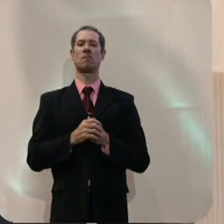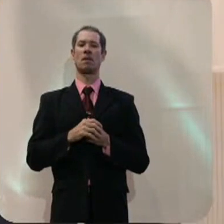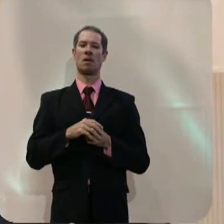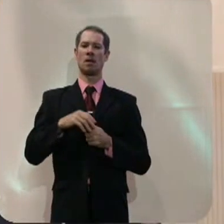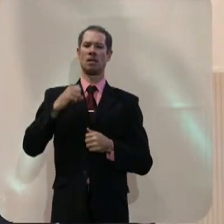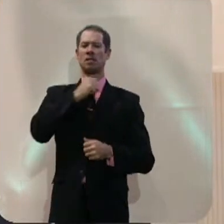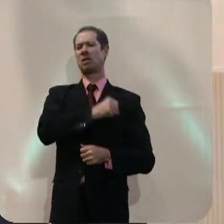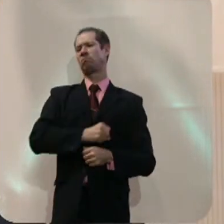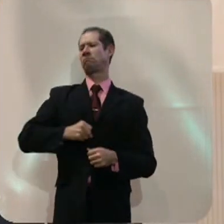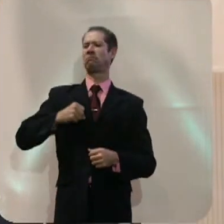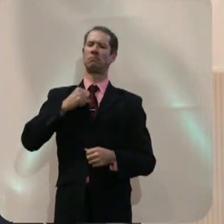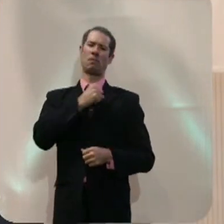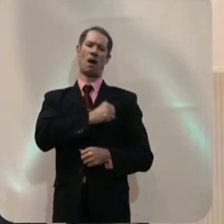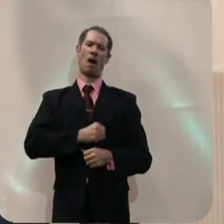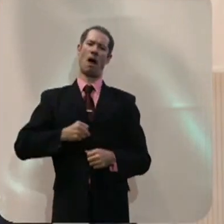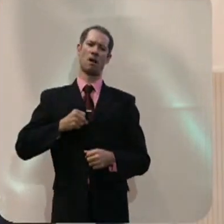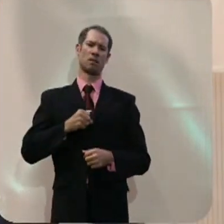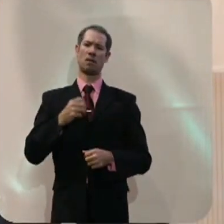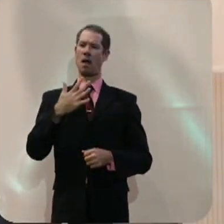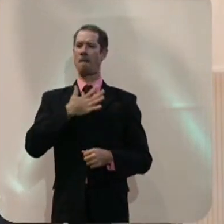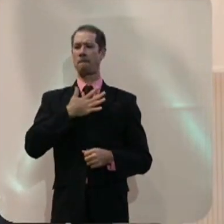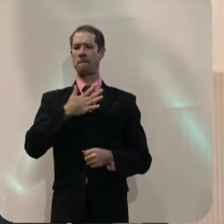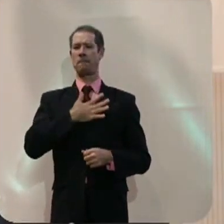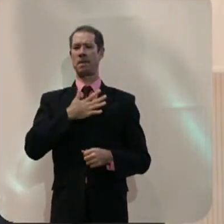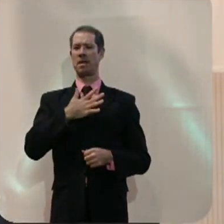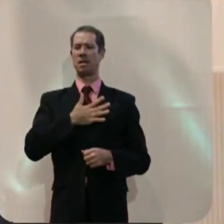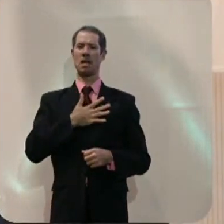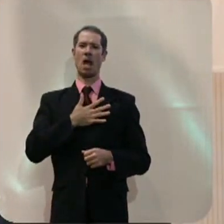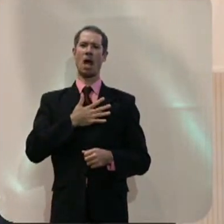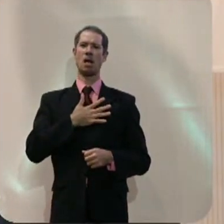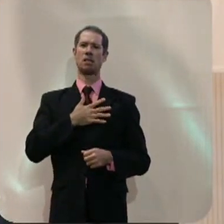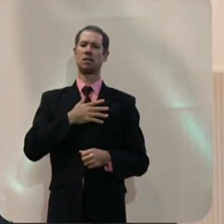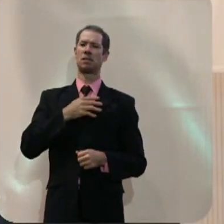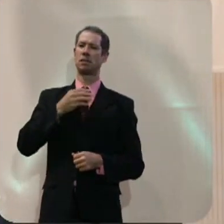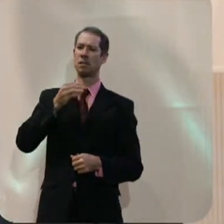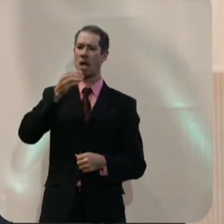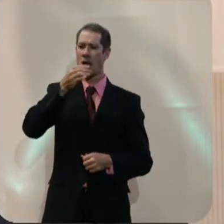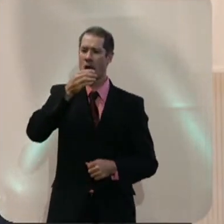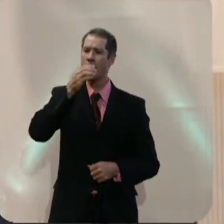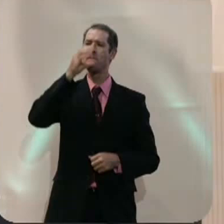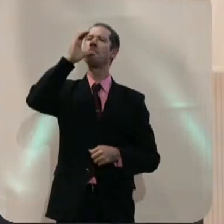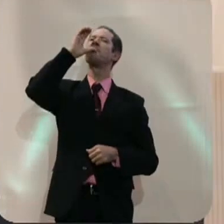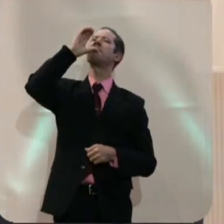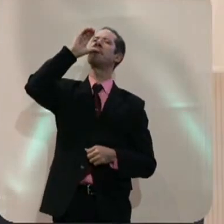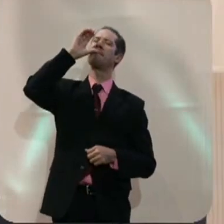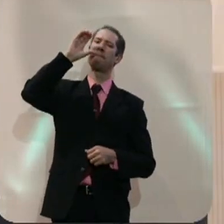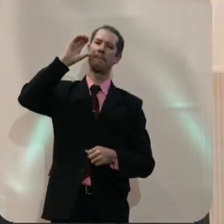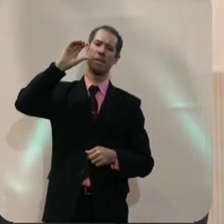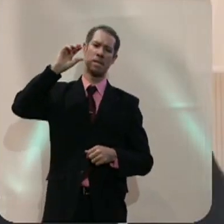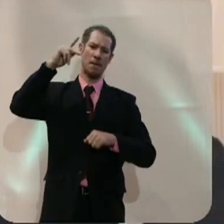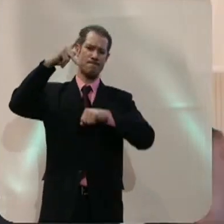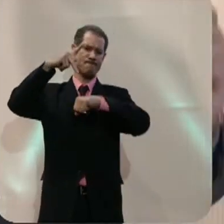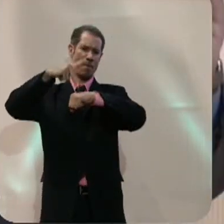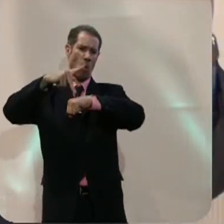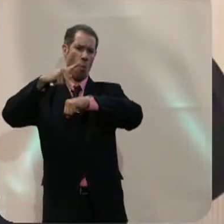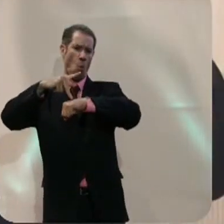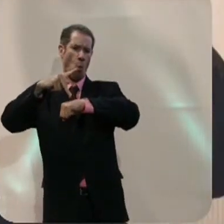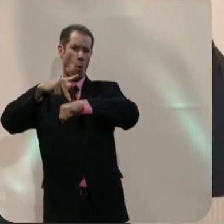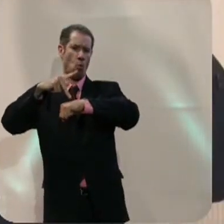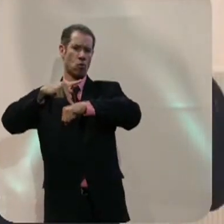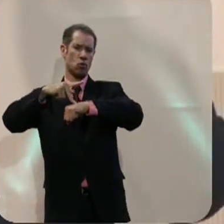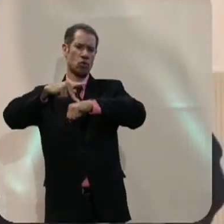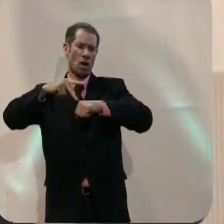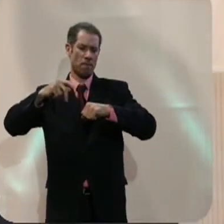tenho saudades quando as minhas veredas se embebiam em nata e a rocha me